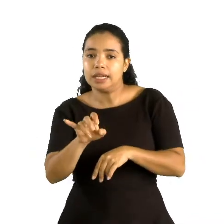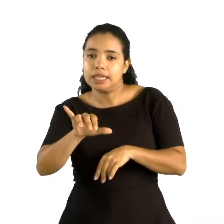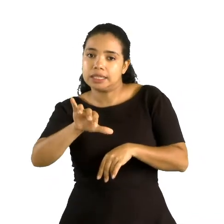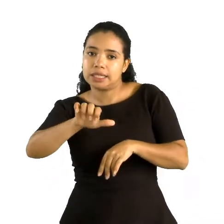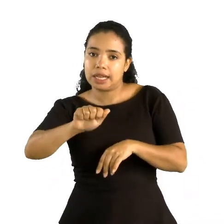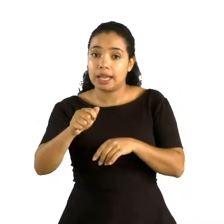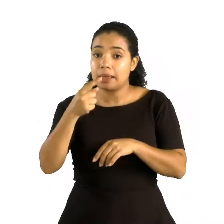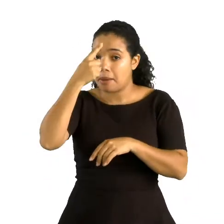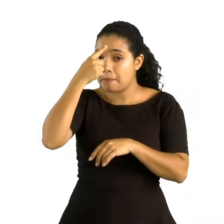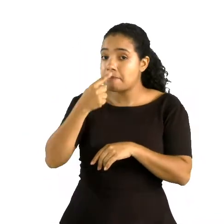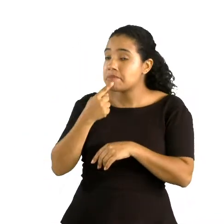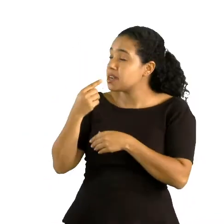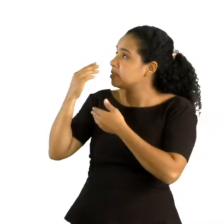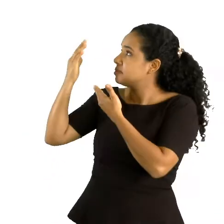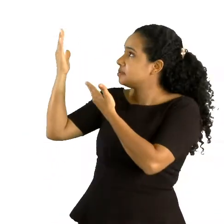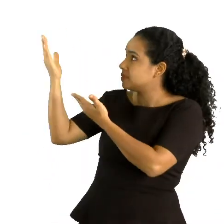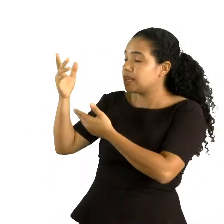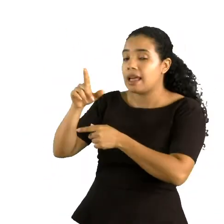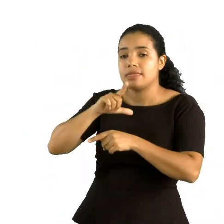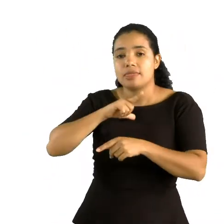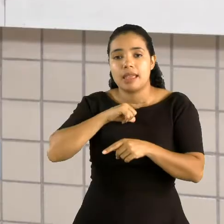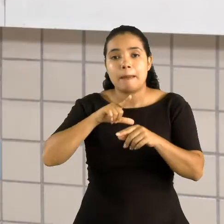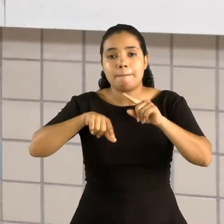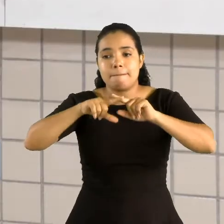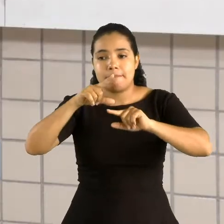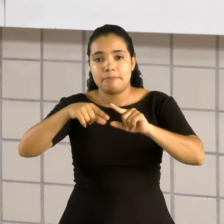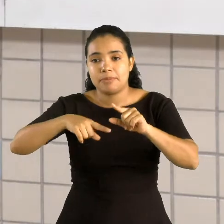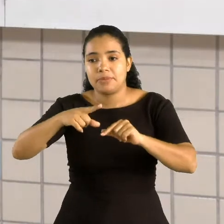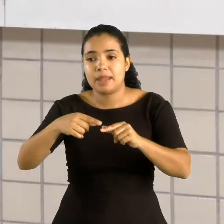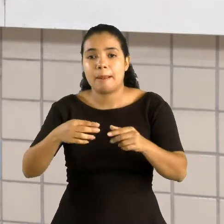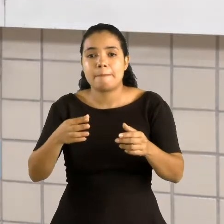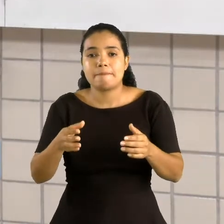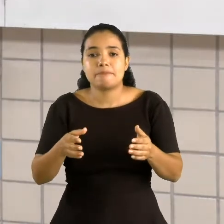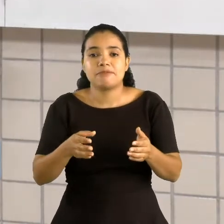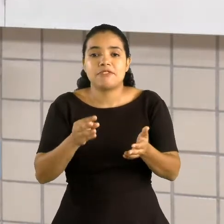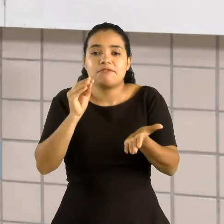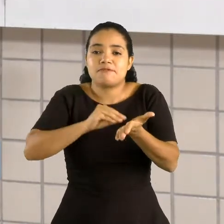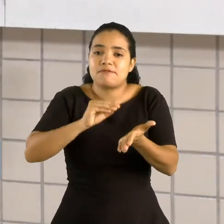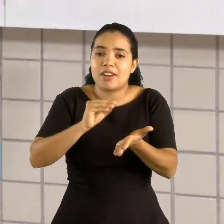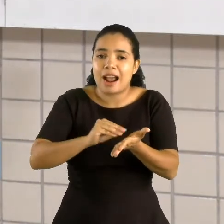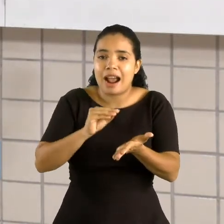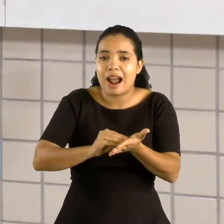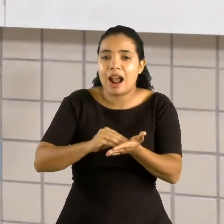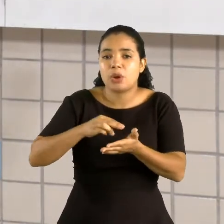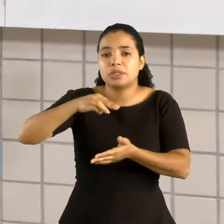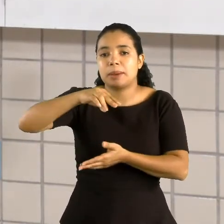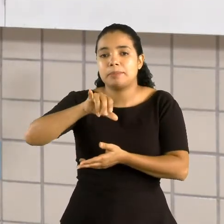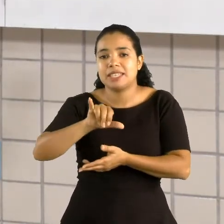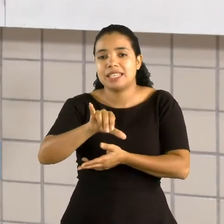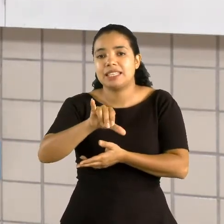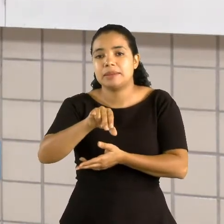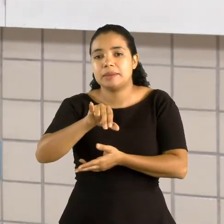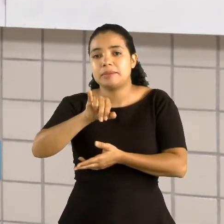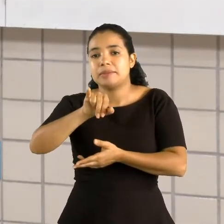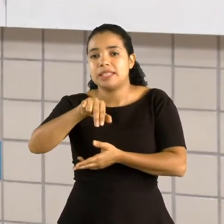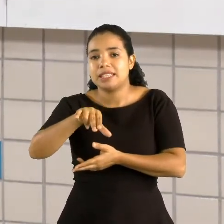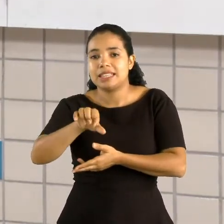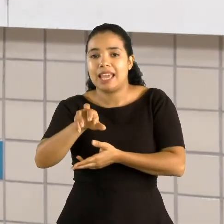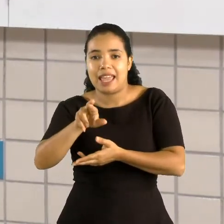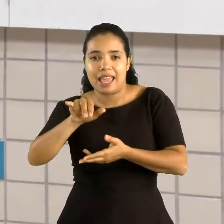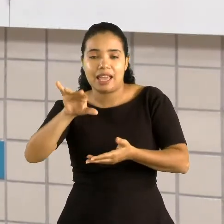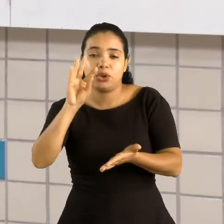é um solo pobre de matéria orgânica, é um solo pobre de minérios e compostos de decomposição, e ele é